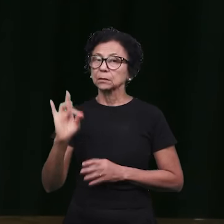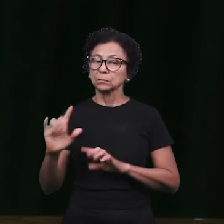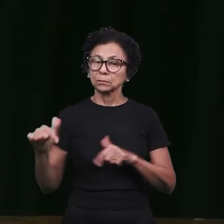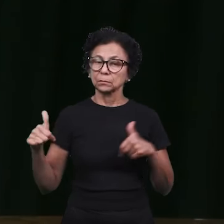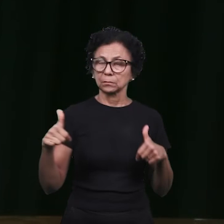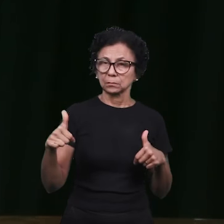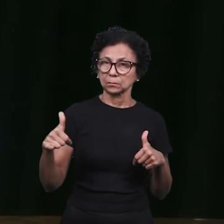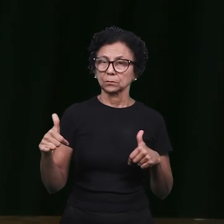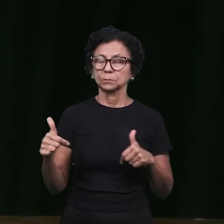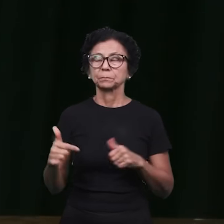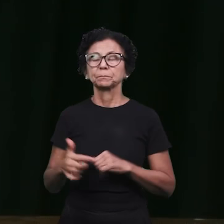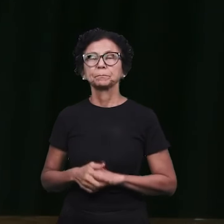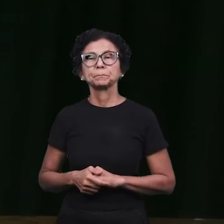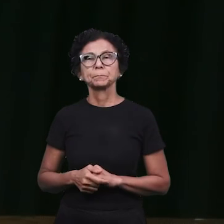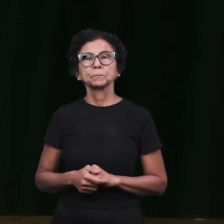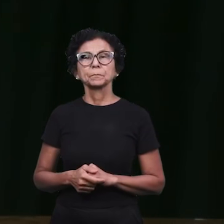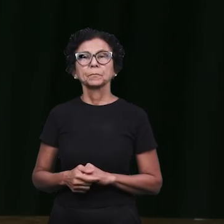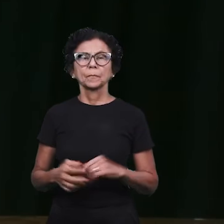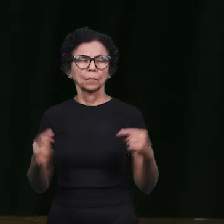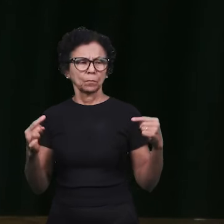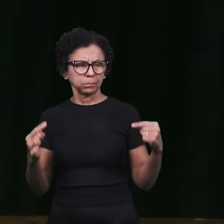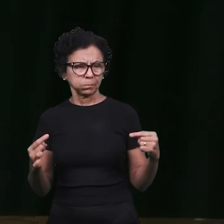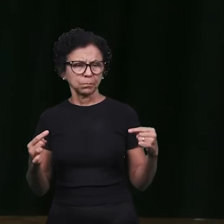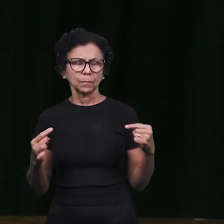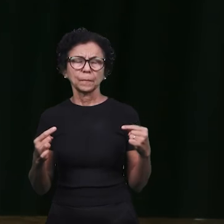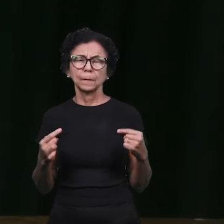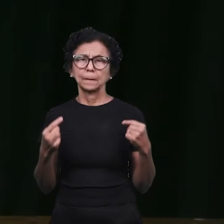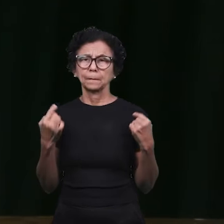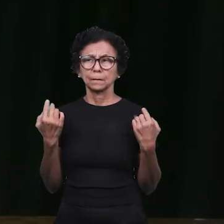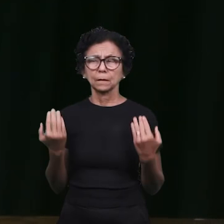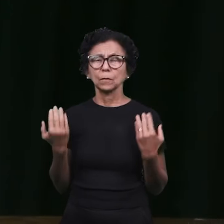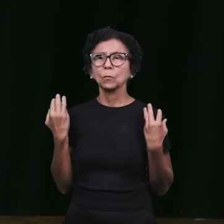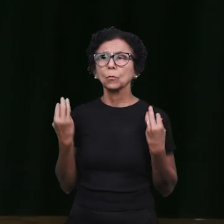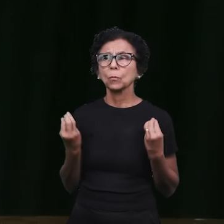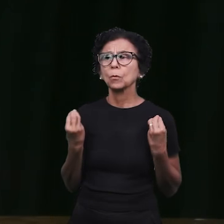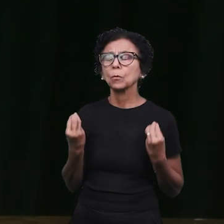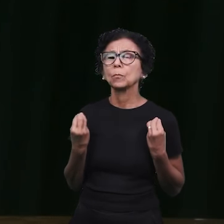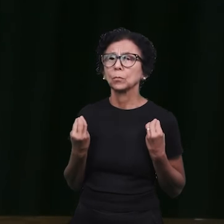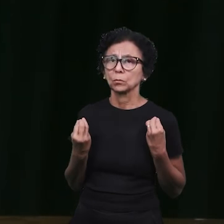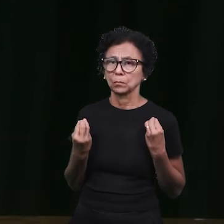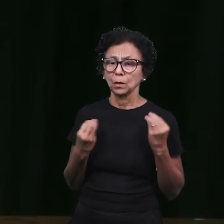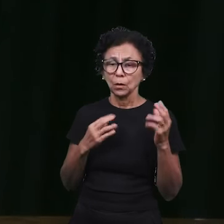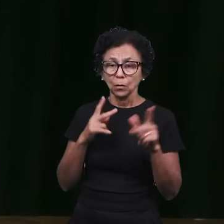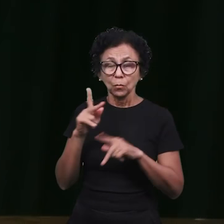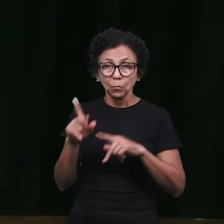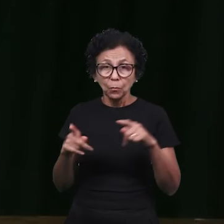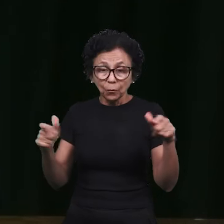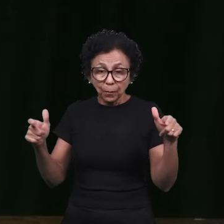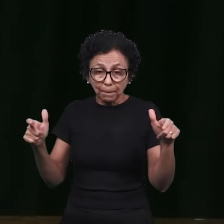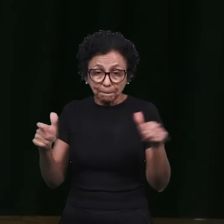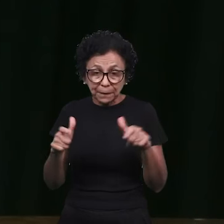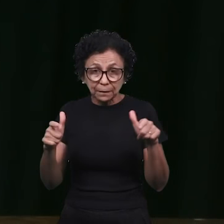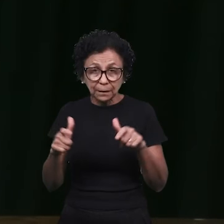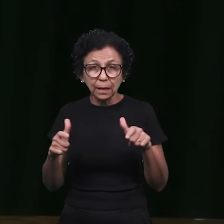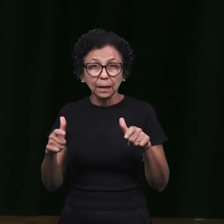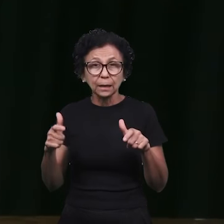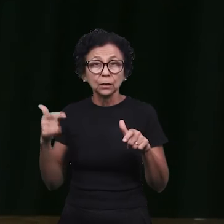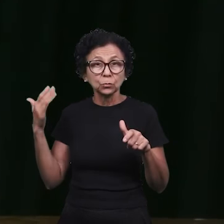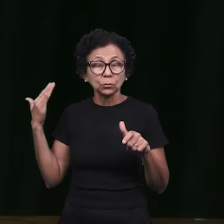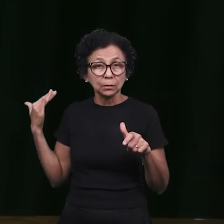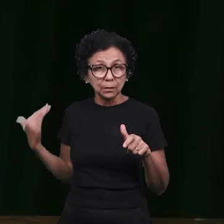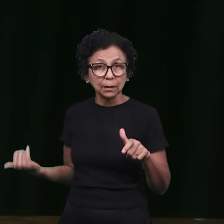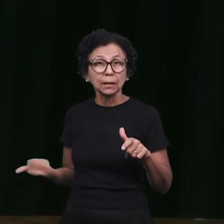até o arrebatamento. Amém. Então, como que pode um povo tão pequeno resistir a uma